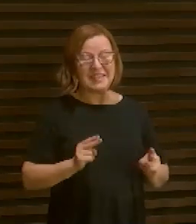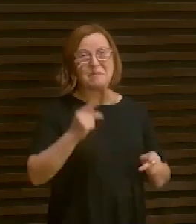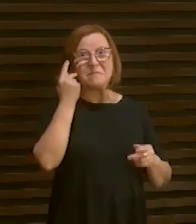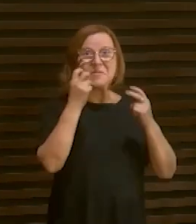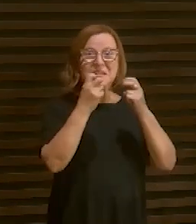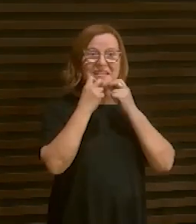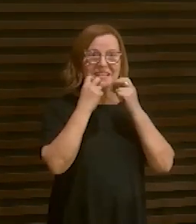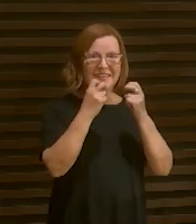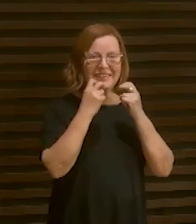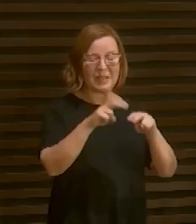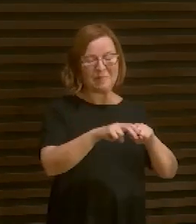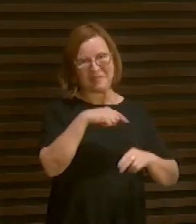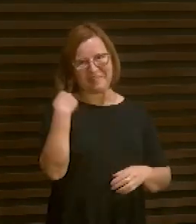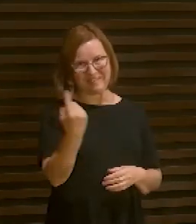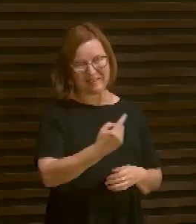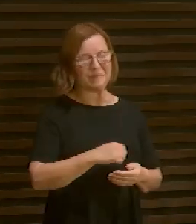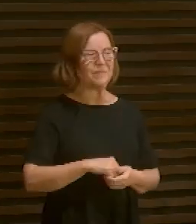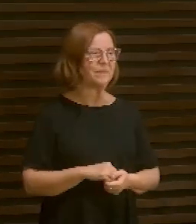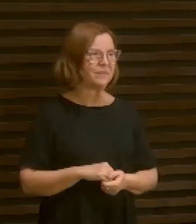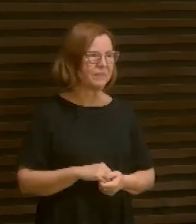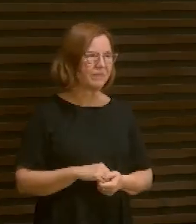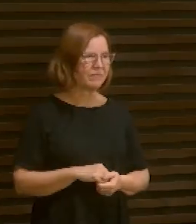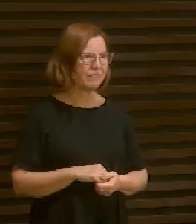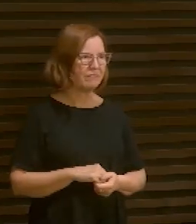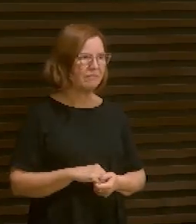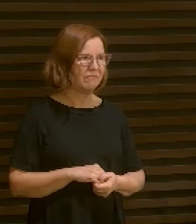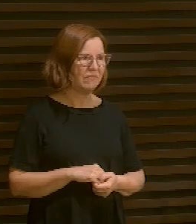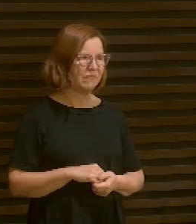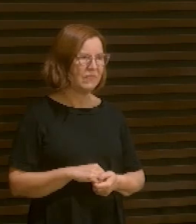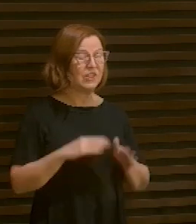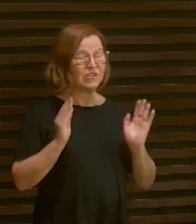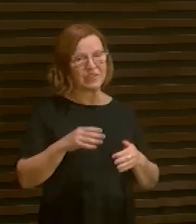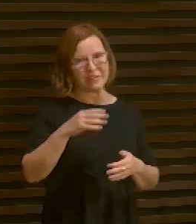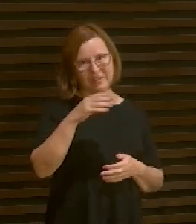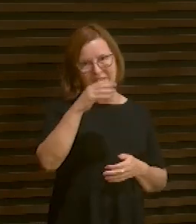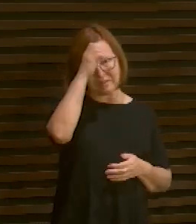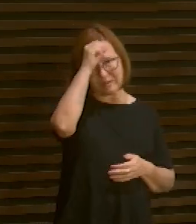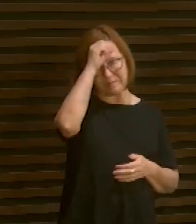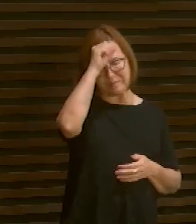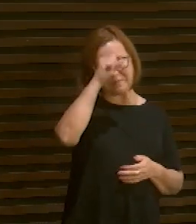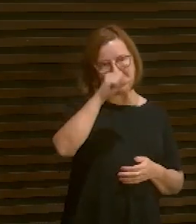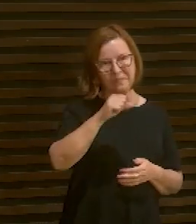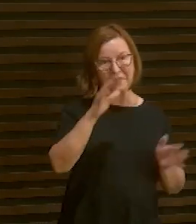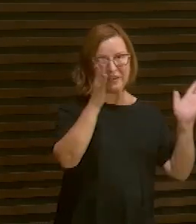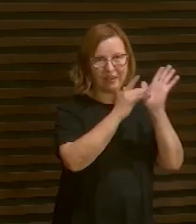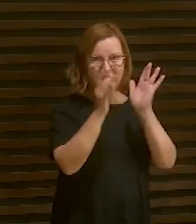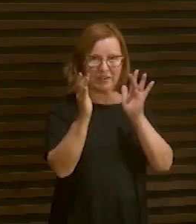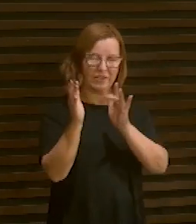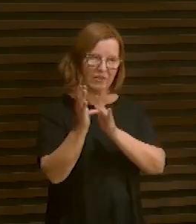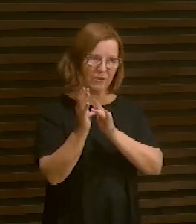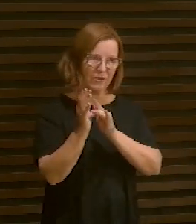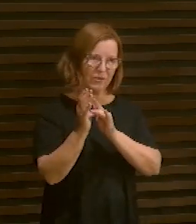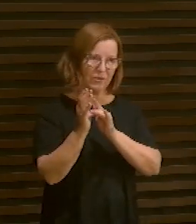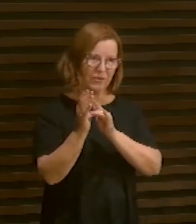por nós. Então, nós vimos Jesus como aquele que foi